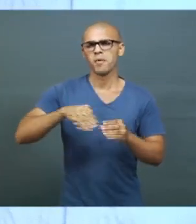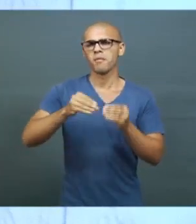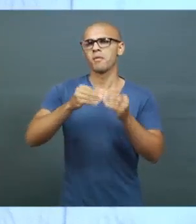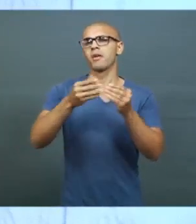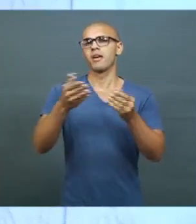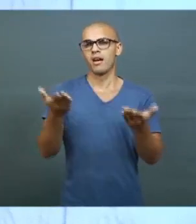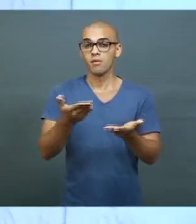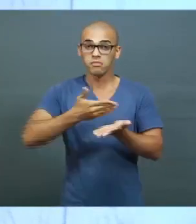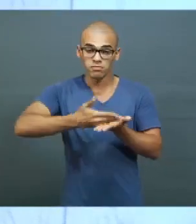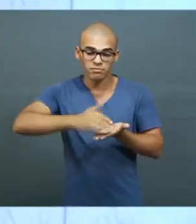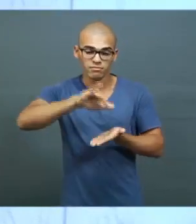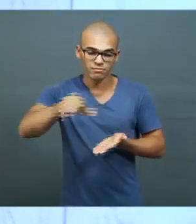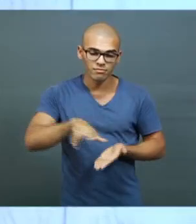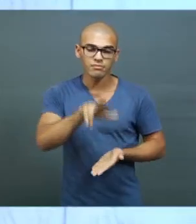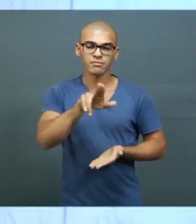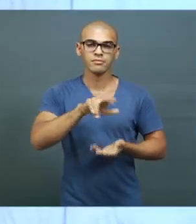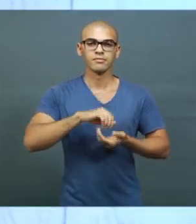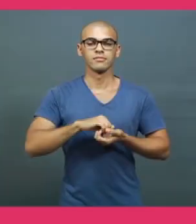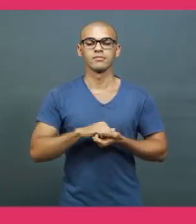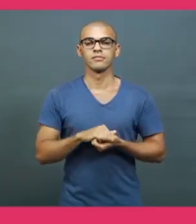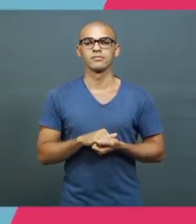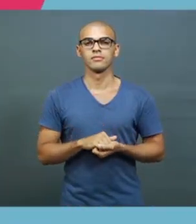confere agora no Jornal da UFO.